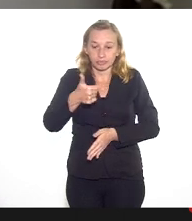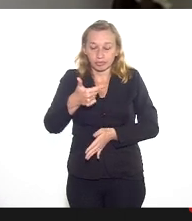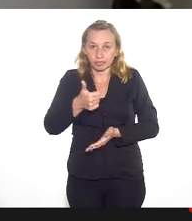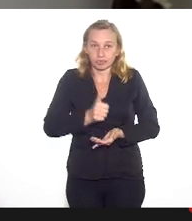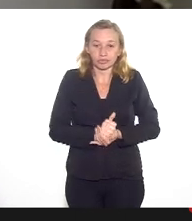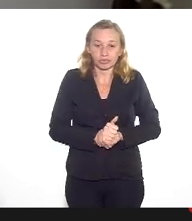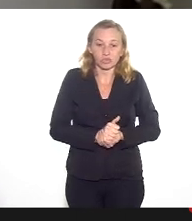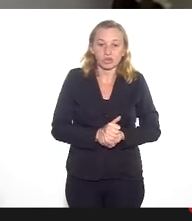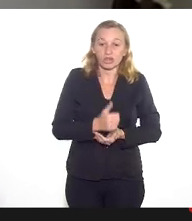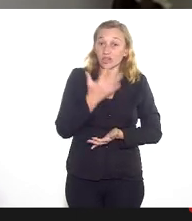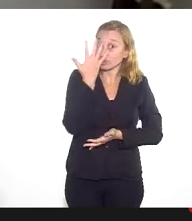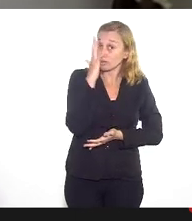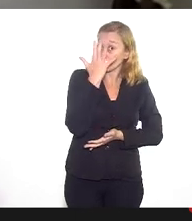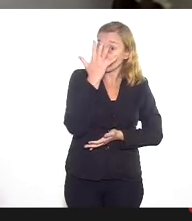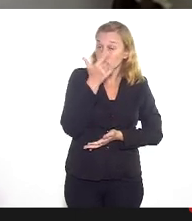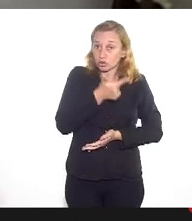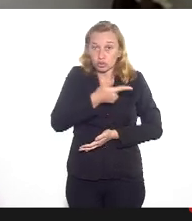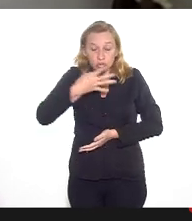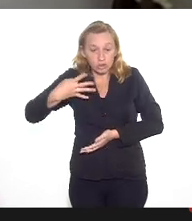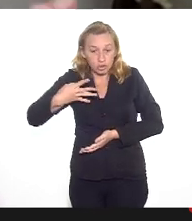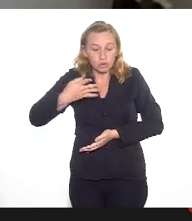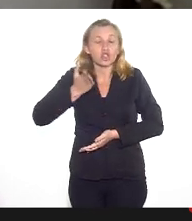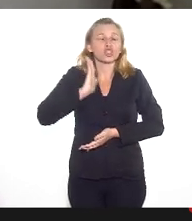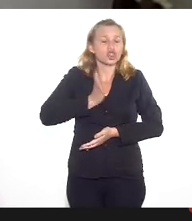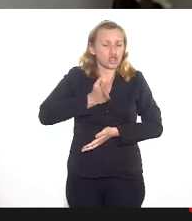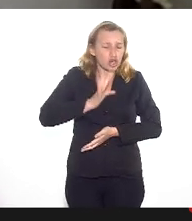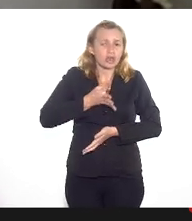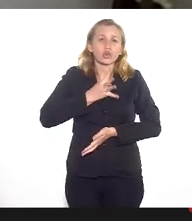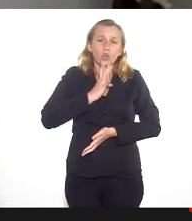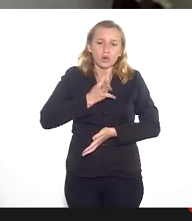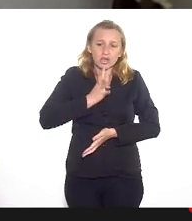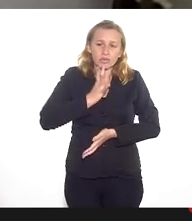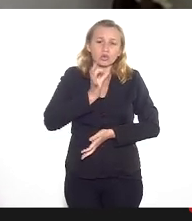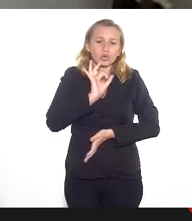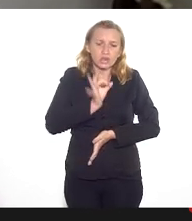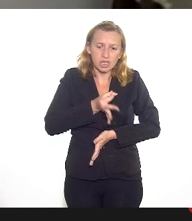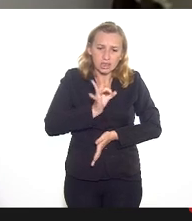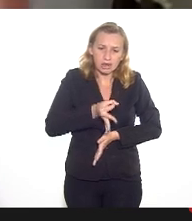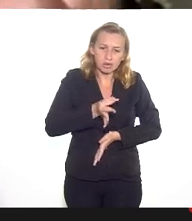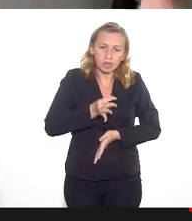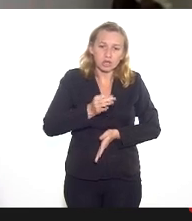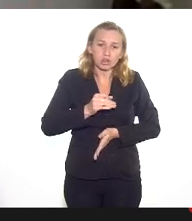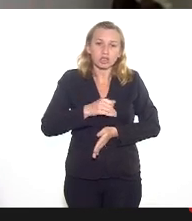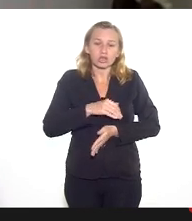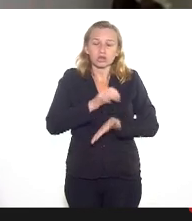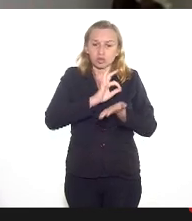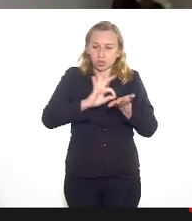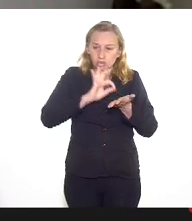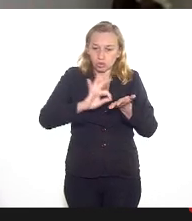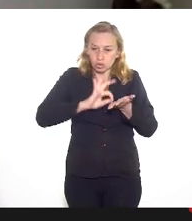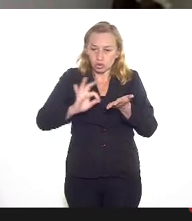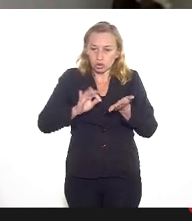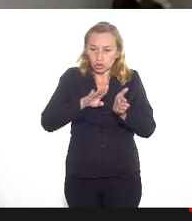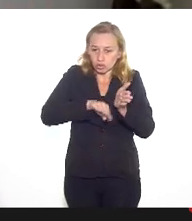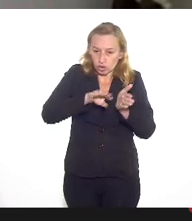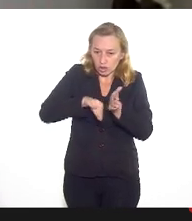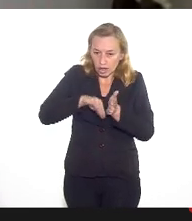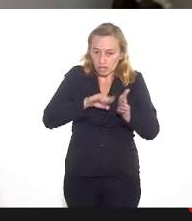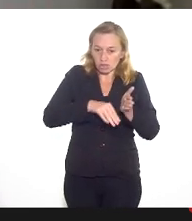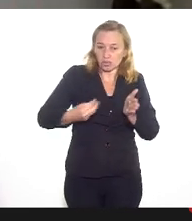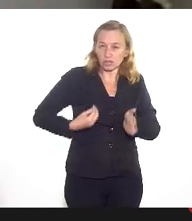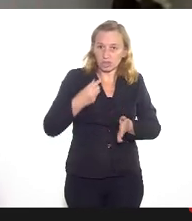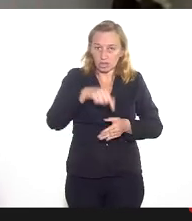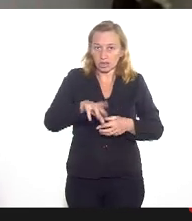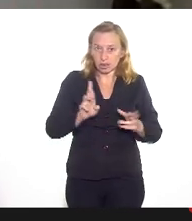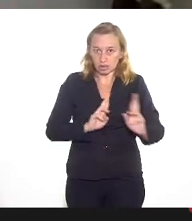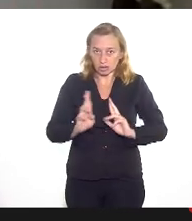de fevereiro, né, de 2014, então já é de conhecimento efetivamente das rubricas, né, dos gastos que estão ali relacionados,